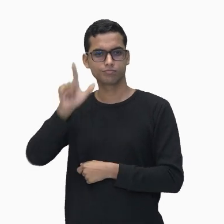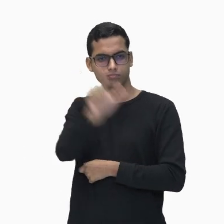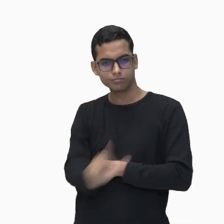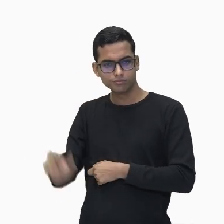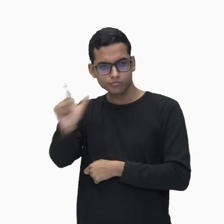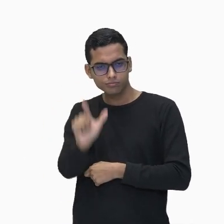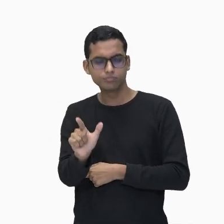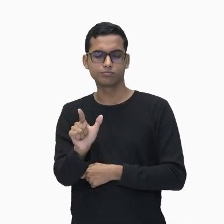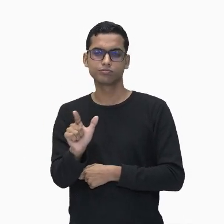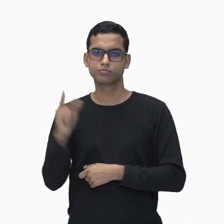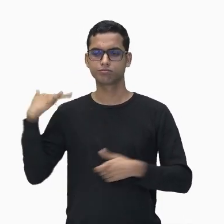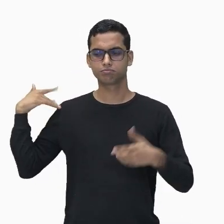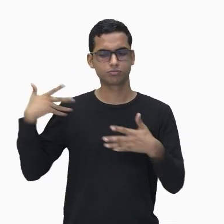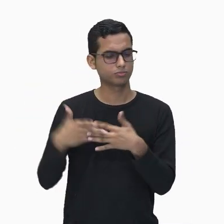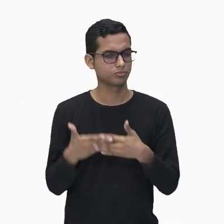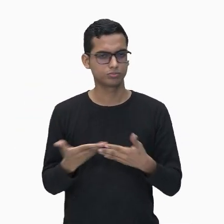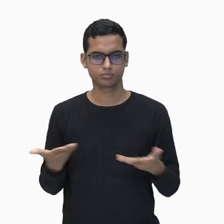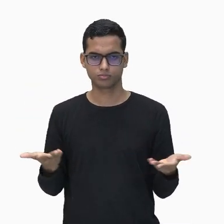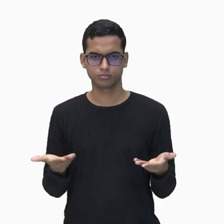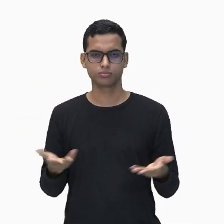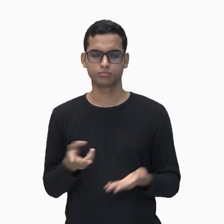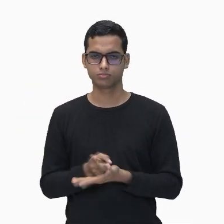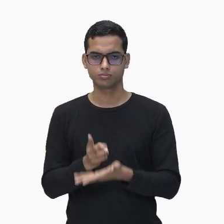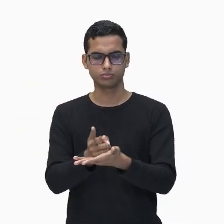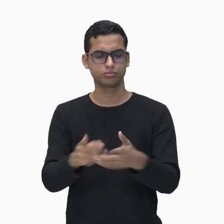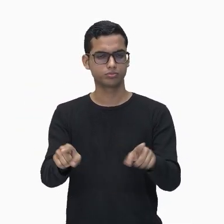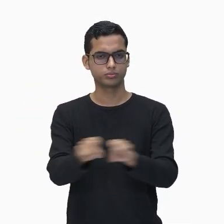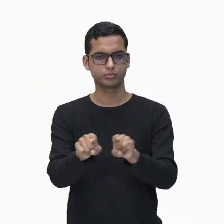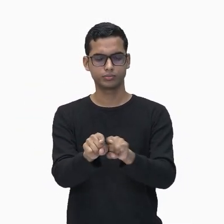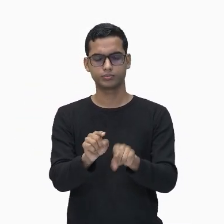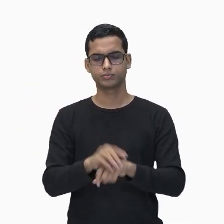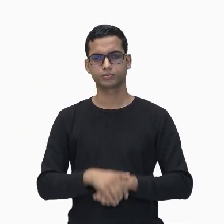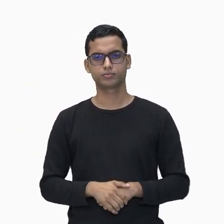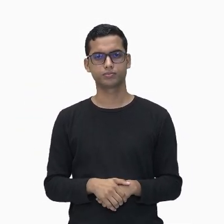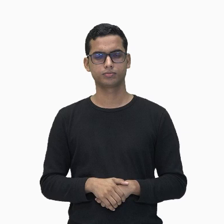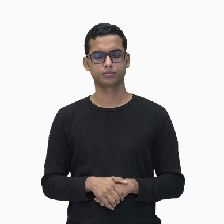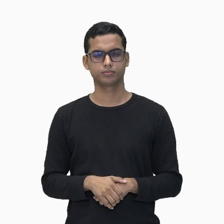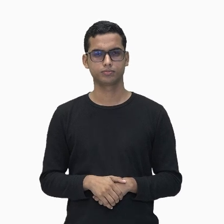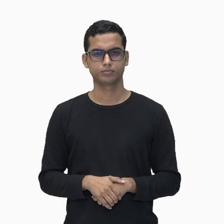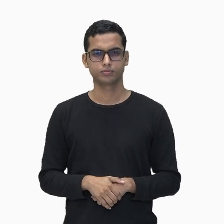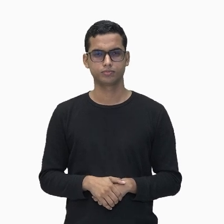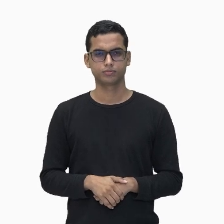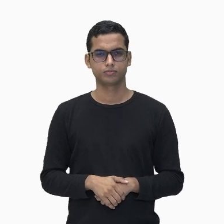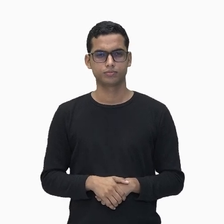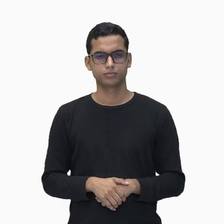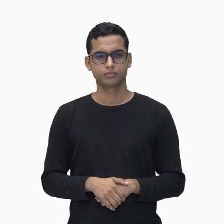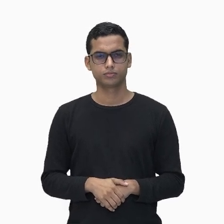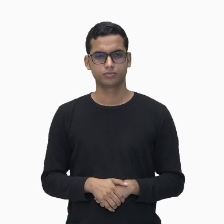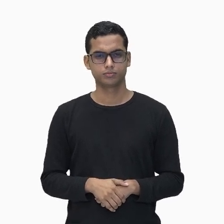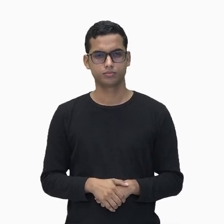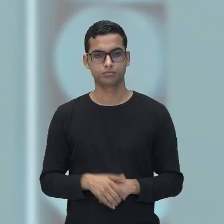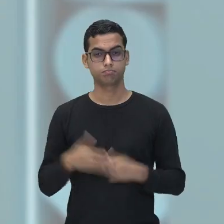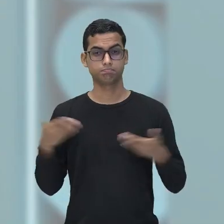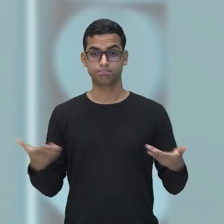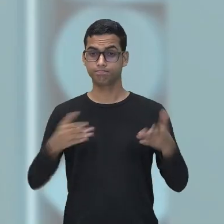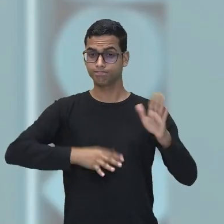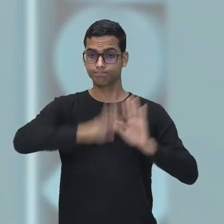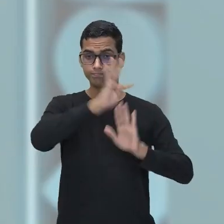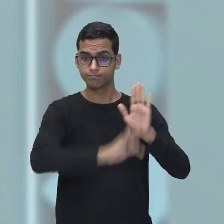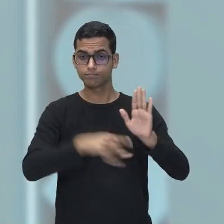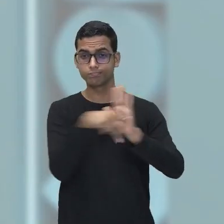e presentes na literatura até os mais recentes dias. Então, quando pegamos textos de literatura portuguesa,